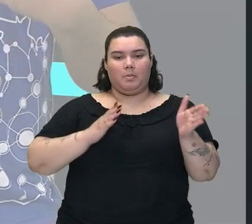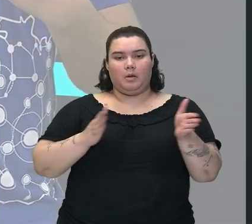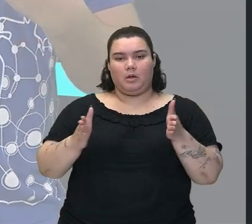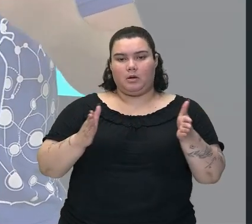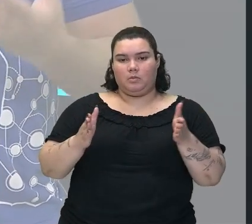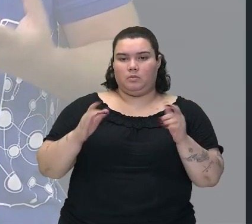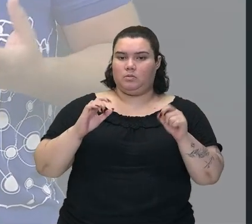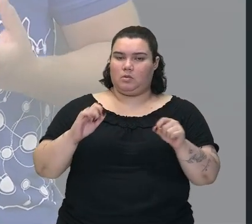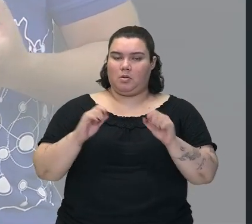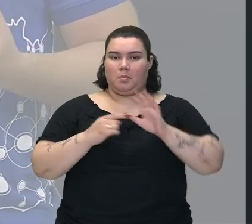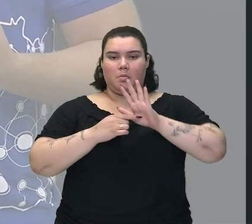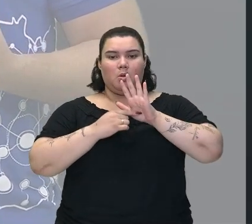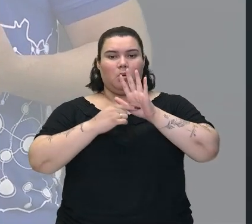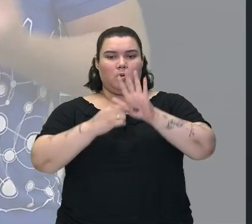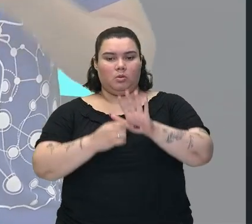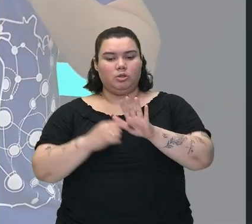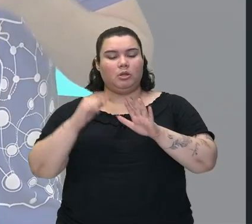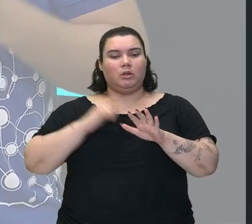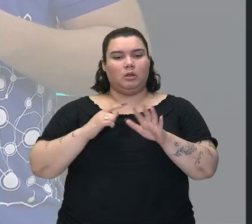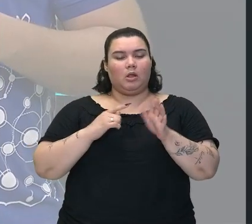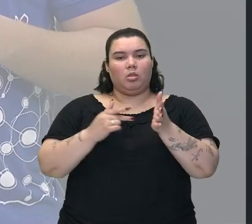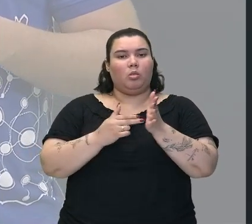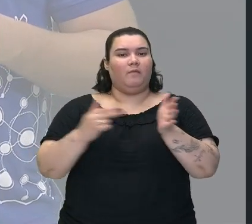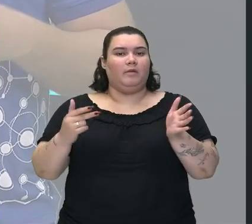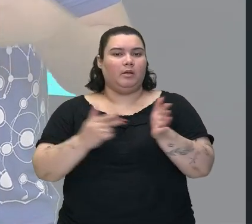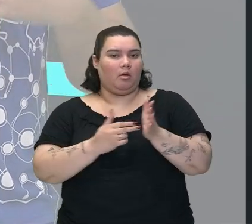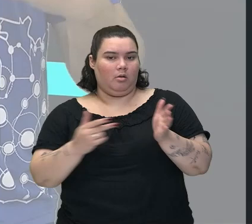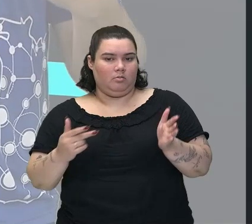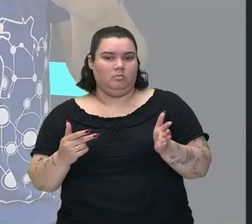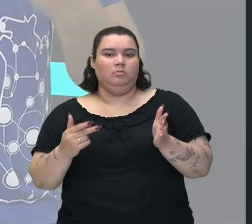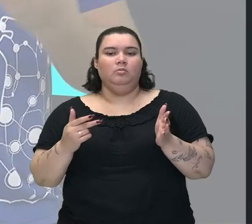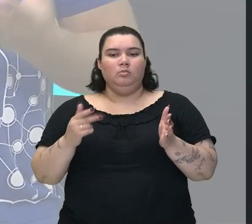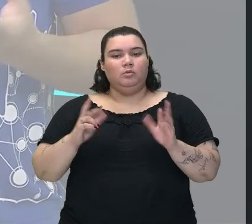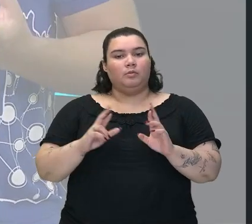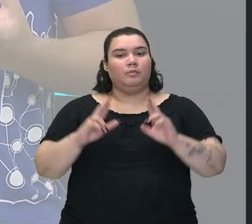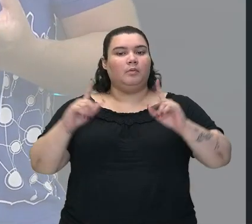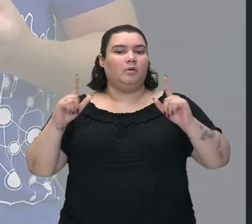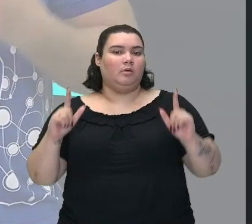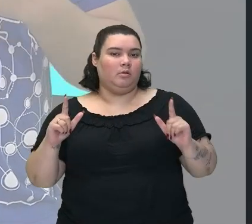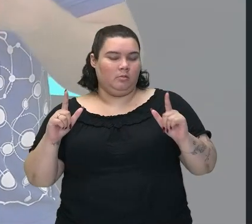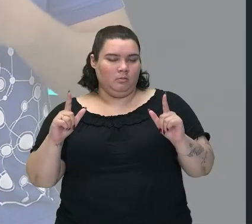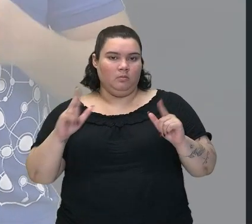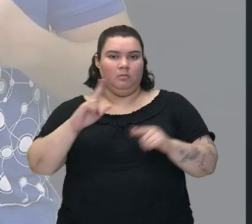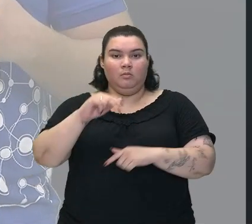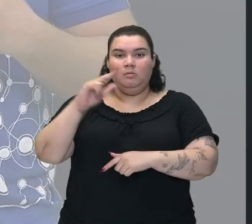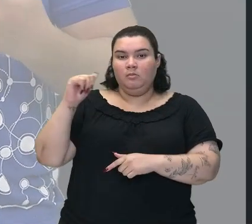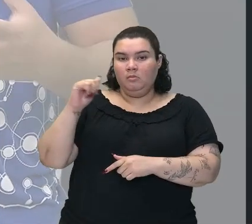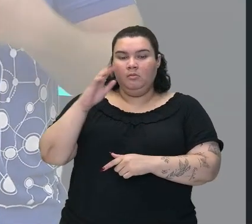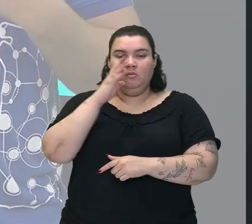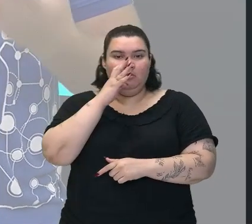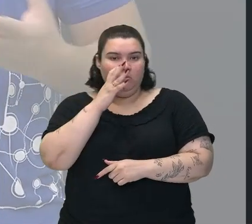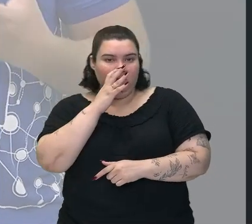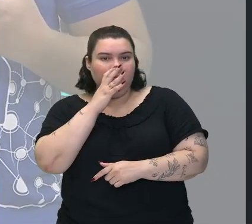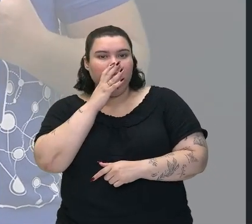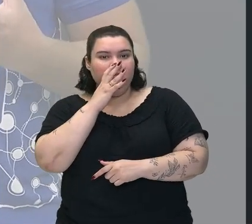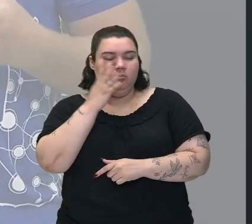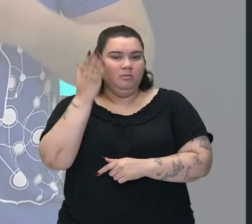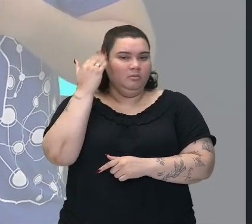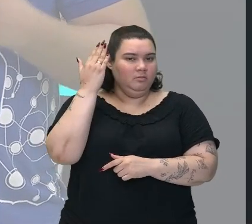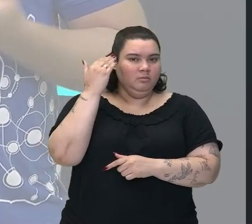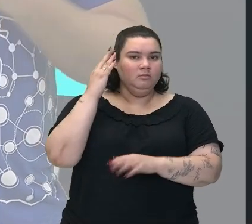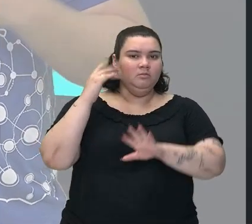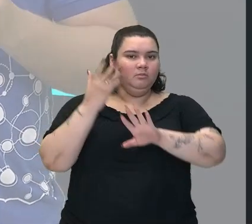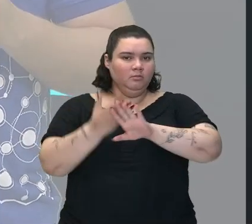vão trazer algo inovador, vão apresentar algo inédito, certo? Que não era feito até aquele